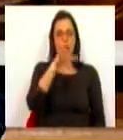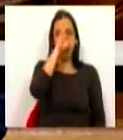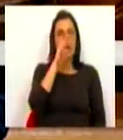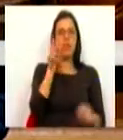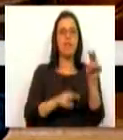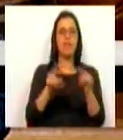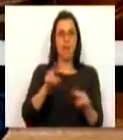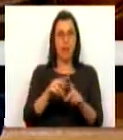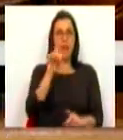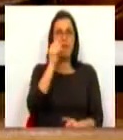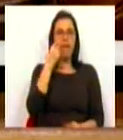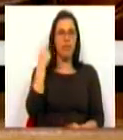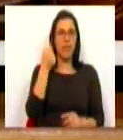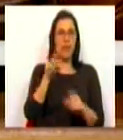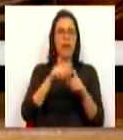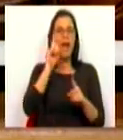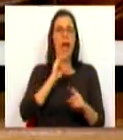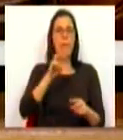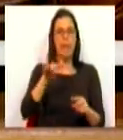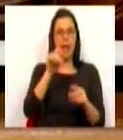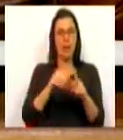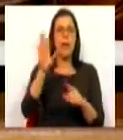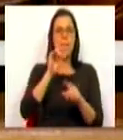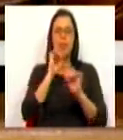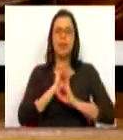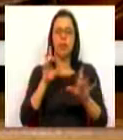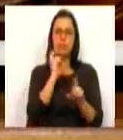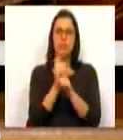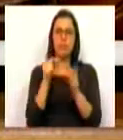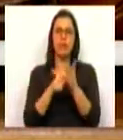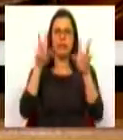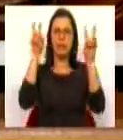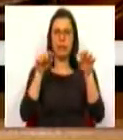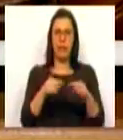das Finanças, Vítor Gaspar e Maria Luísa Albuquerque, para mais esclarecimentos